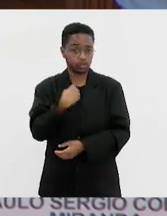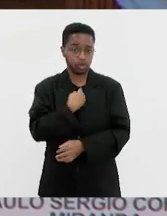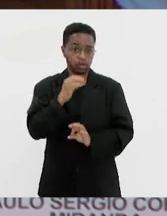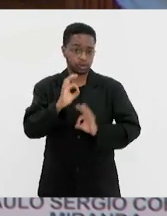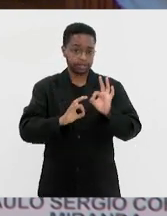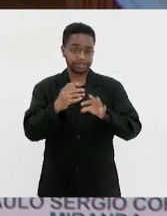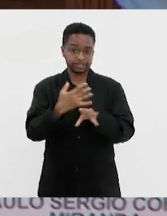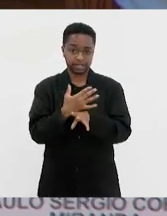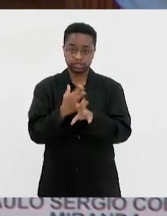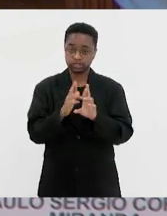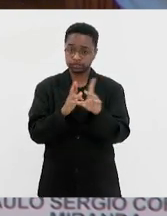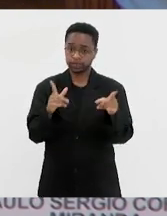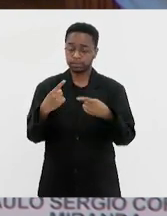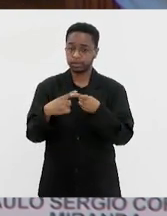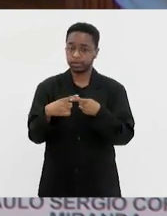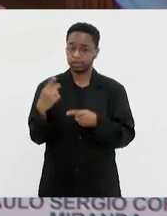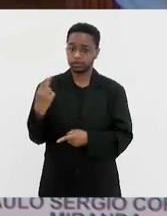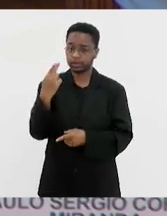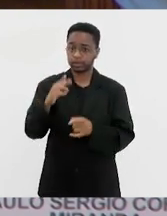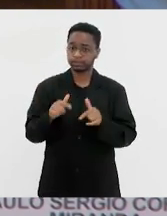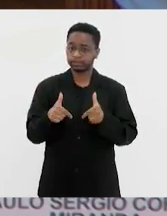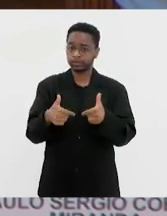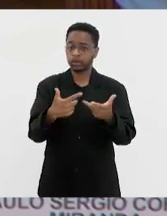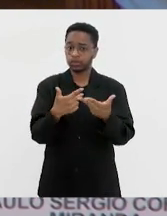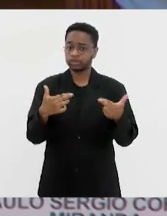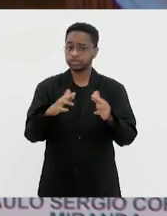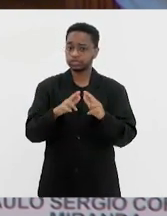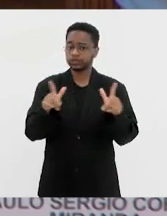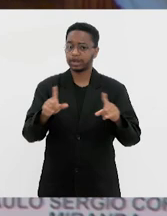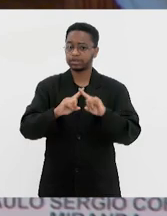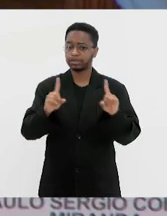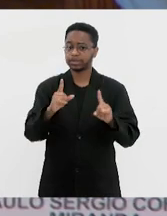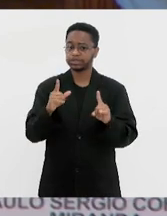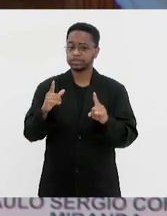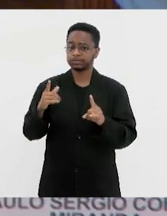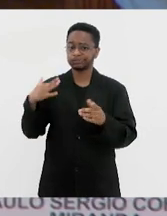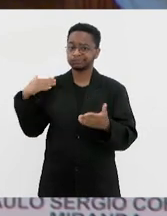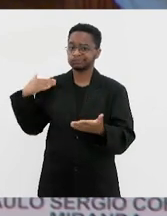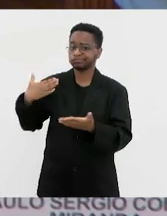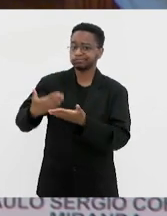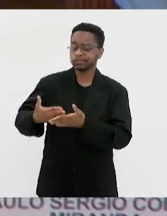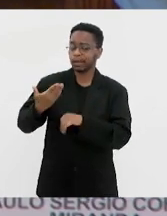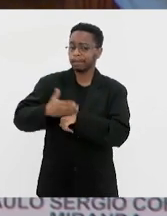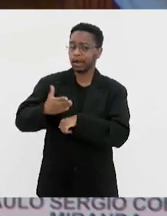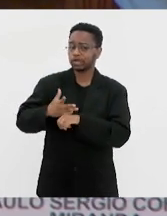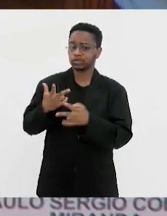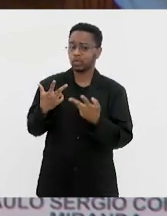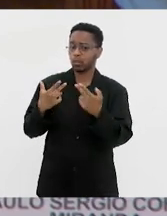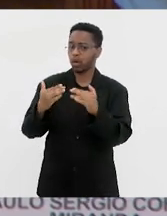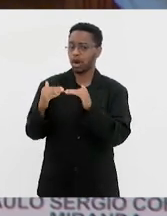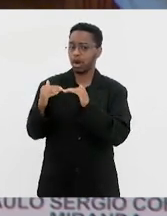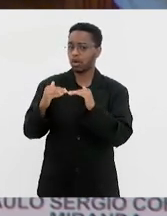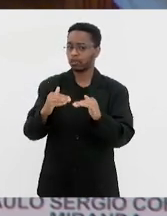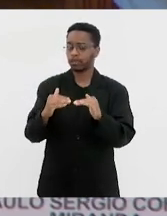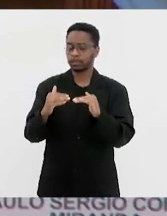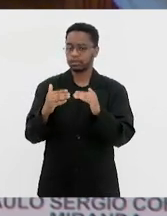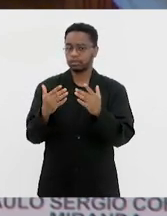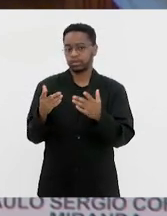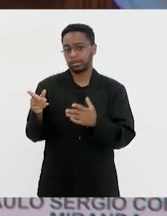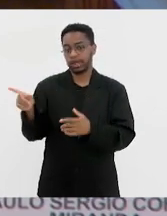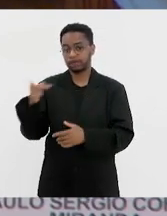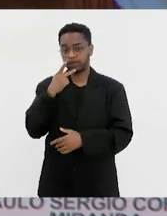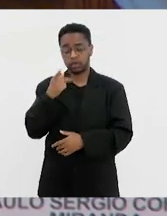não dá para fazer coisas diferentes com as mesmas práticas do passado. Fui falar com o Valtinho aí, o Valtinho falou, eu ratifico o que o Jorge